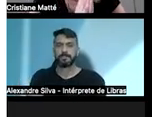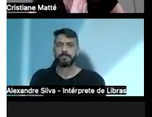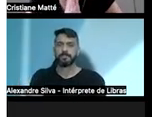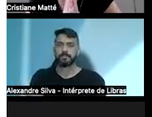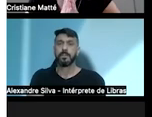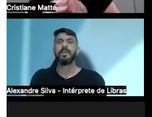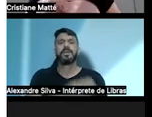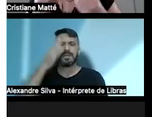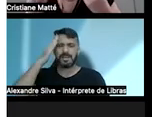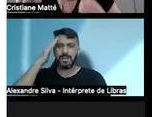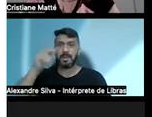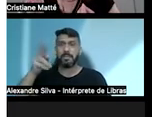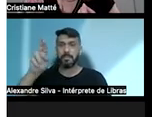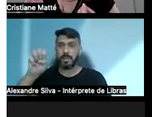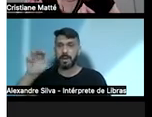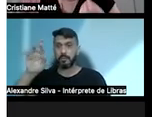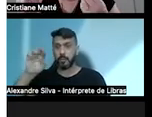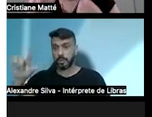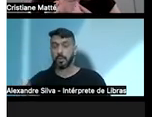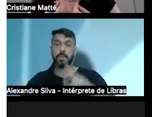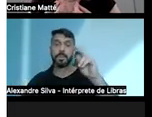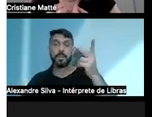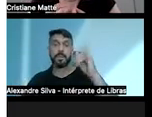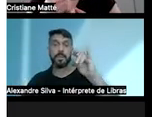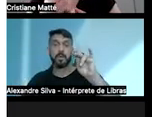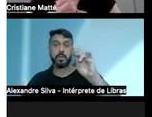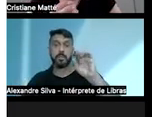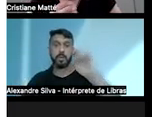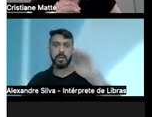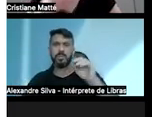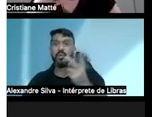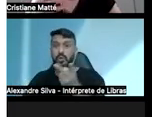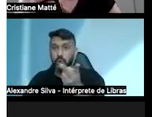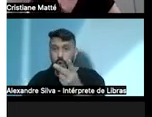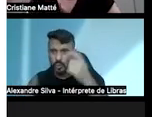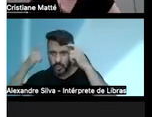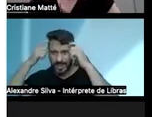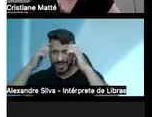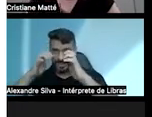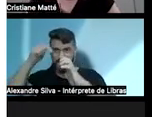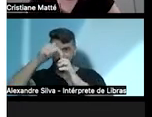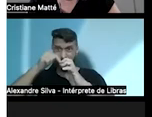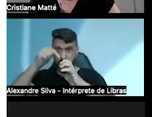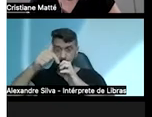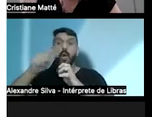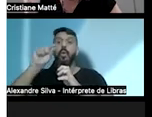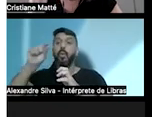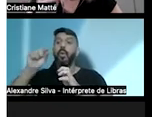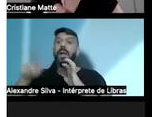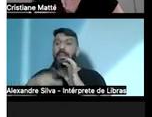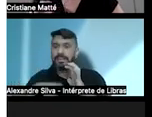córtex pré-frontal e o hipocampo são os mais afetados nos pacientes, mas como o desenvolvimento da doença de Alzheimer,